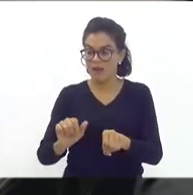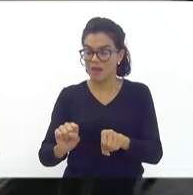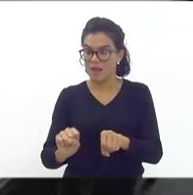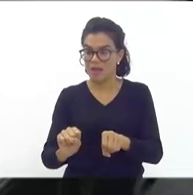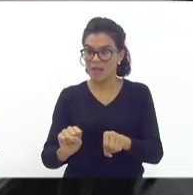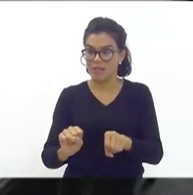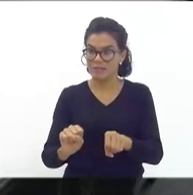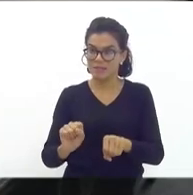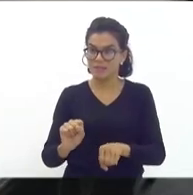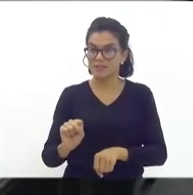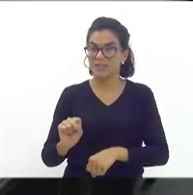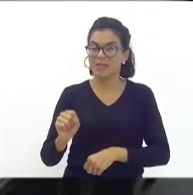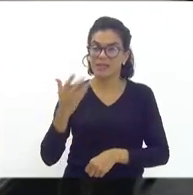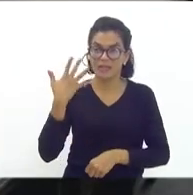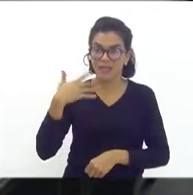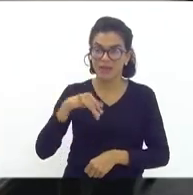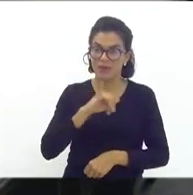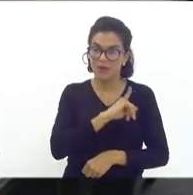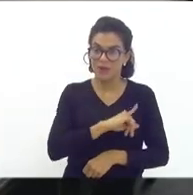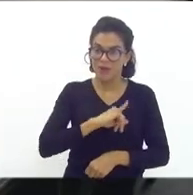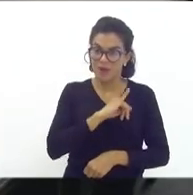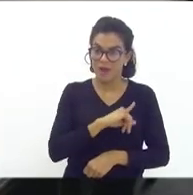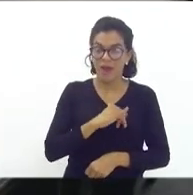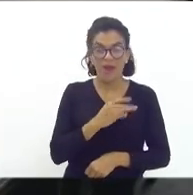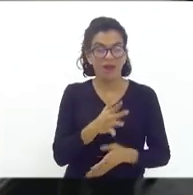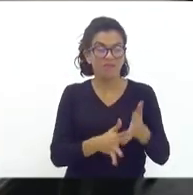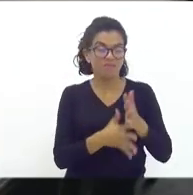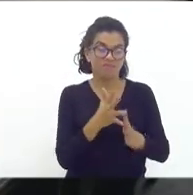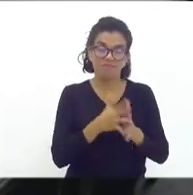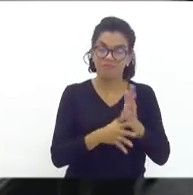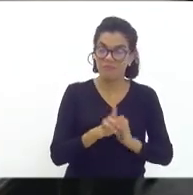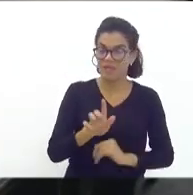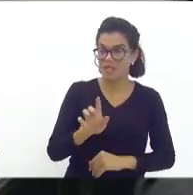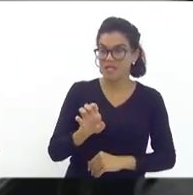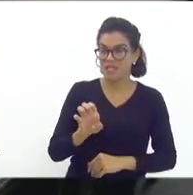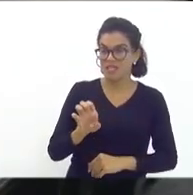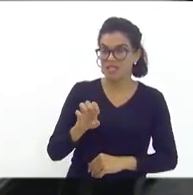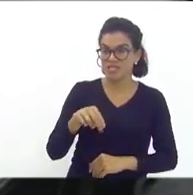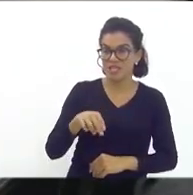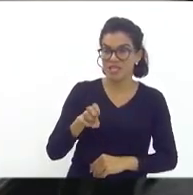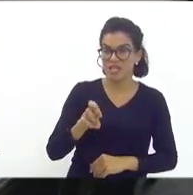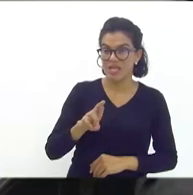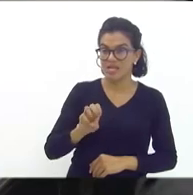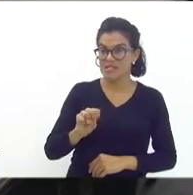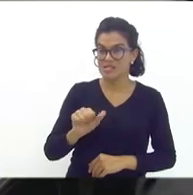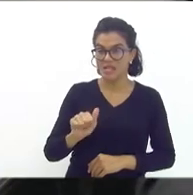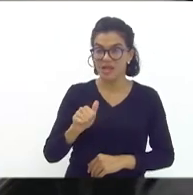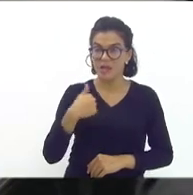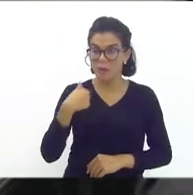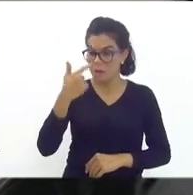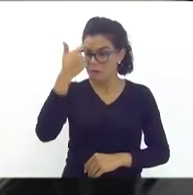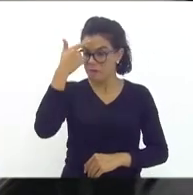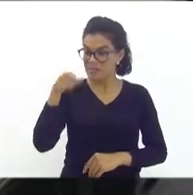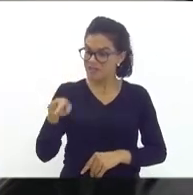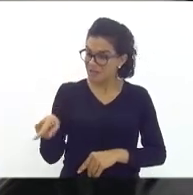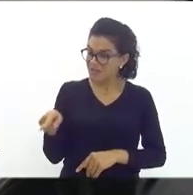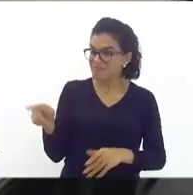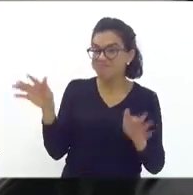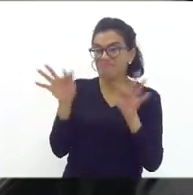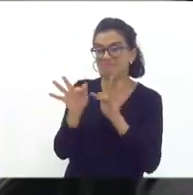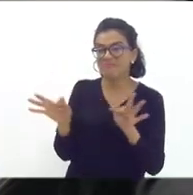natural em Itaperuna era o empecilho que as genércia estava colocando eu fiquei feliz que eu pensei que ela tinha passado uma rede para